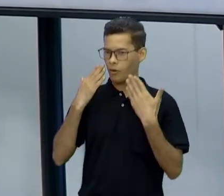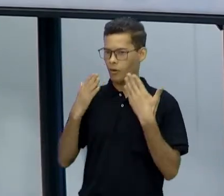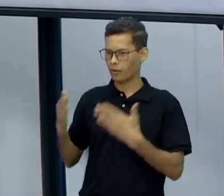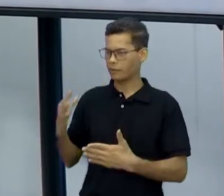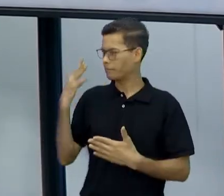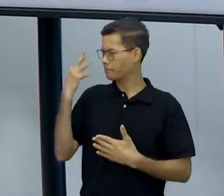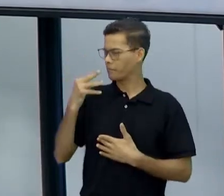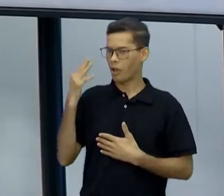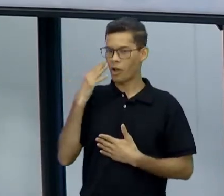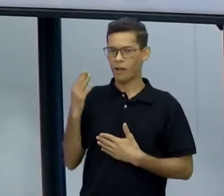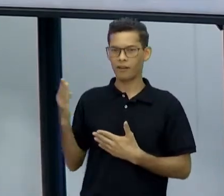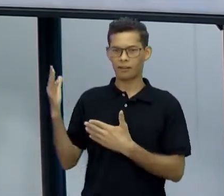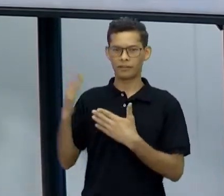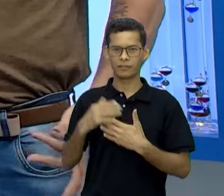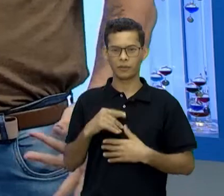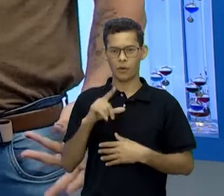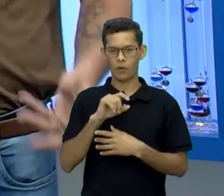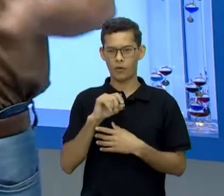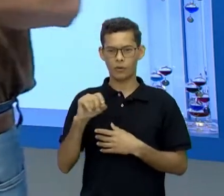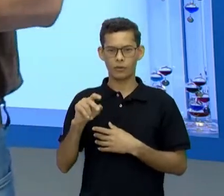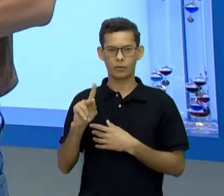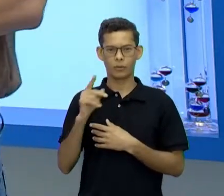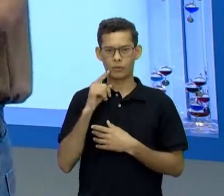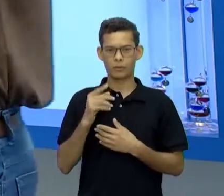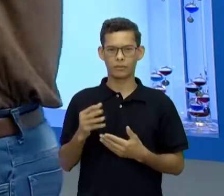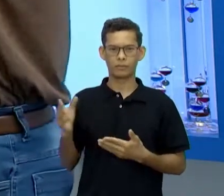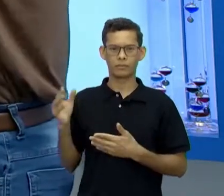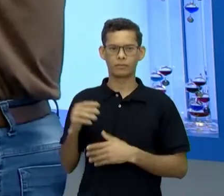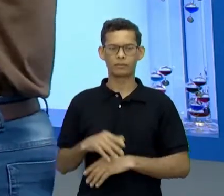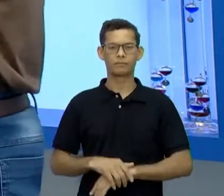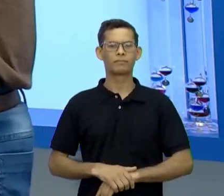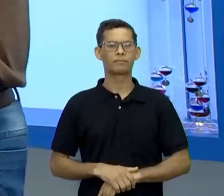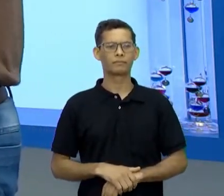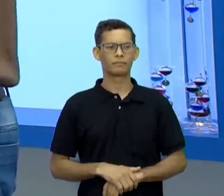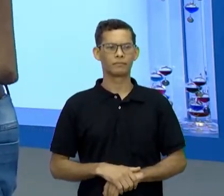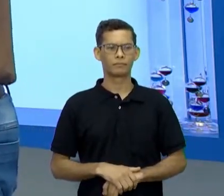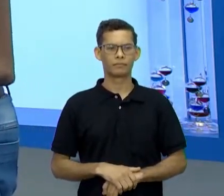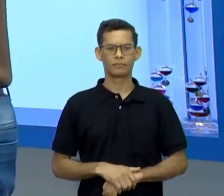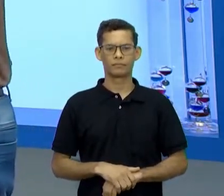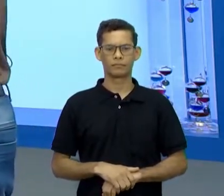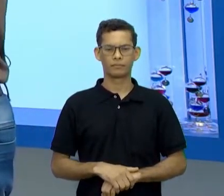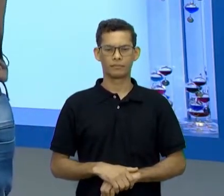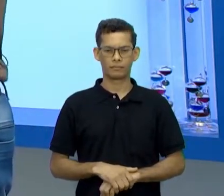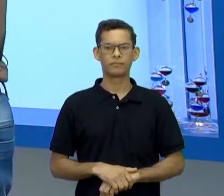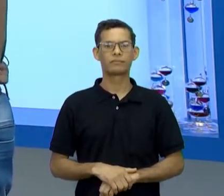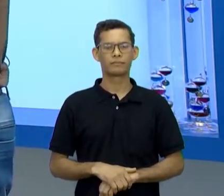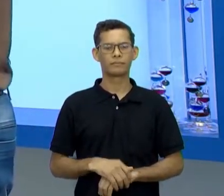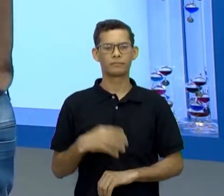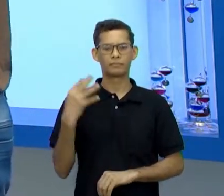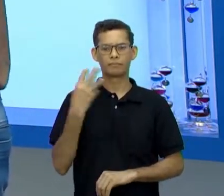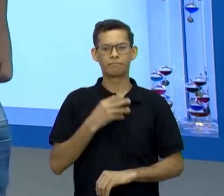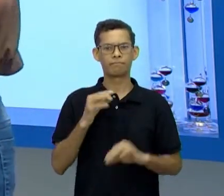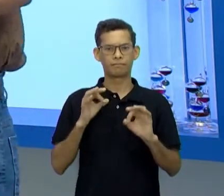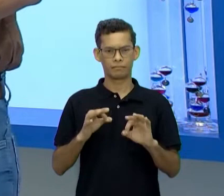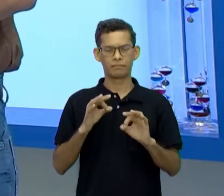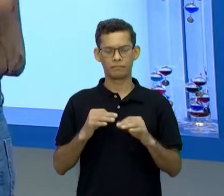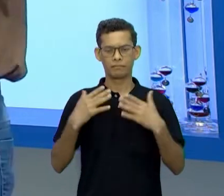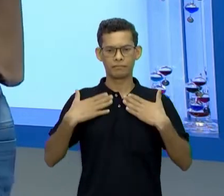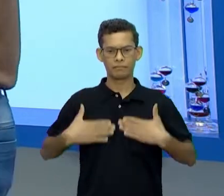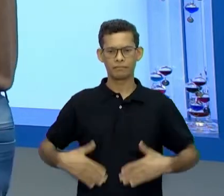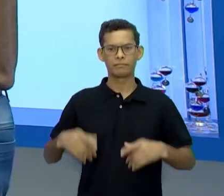look, isso que é look, isso que é Fashion Week, isso aqui é moda